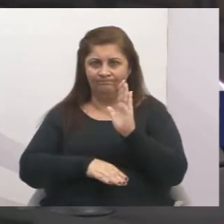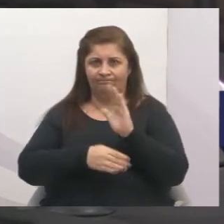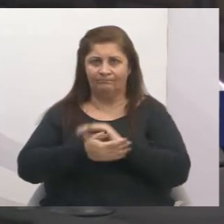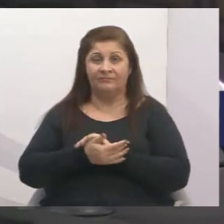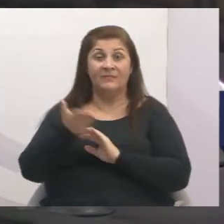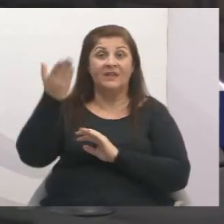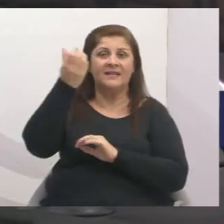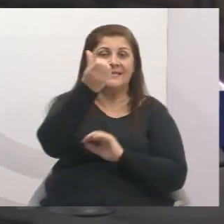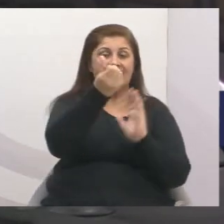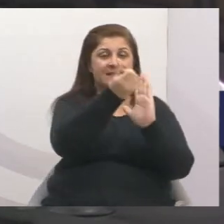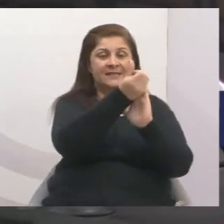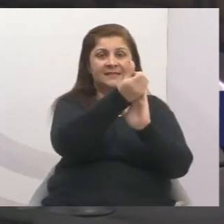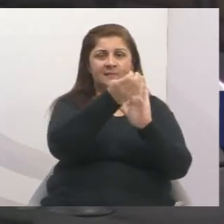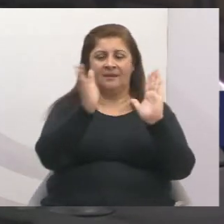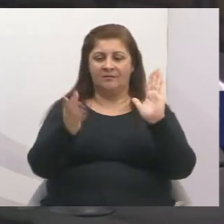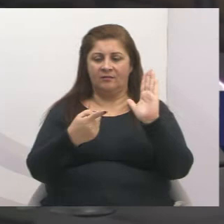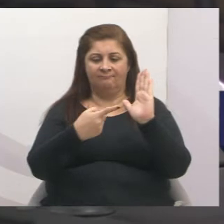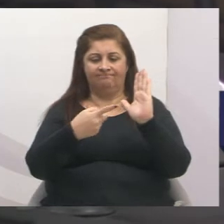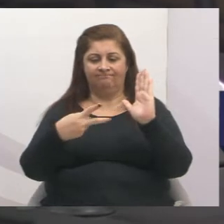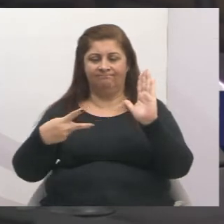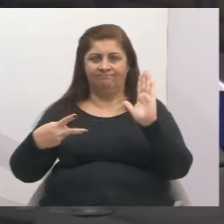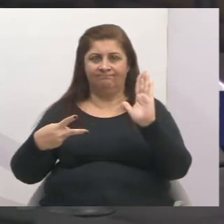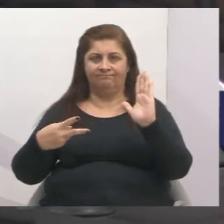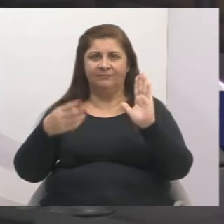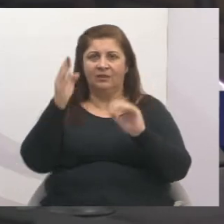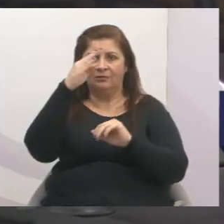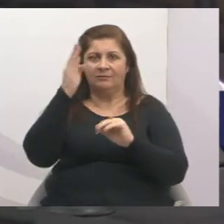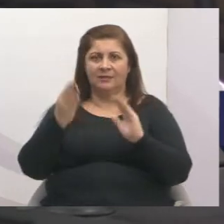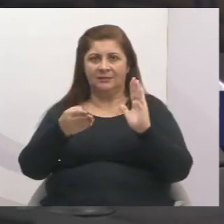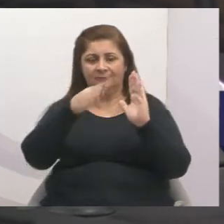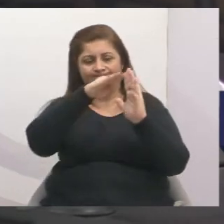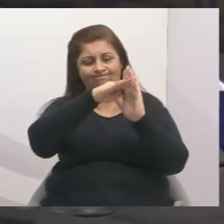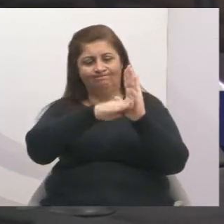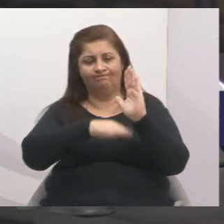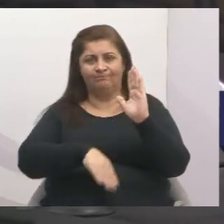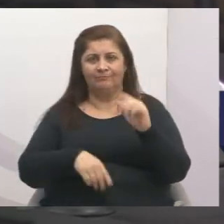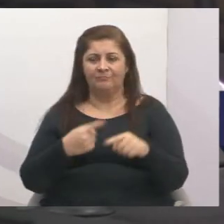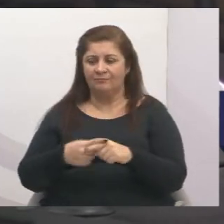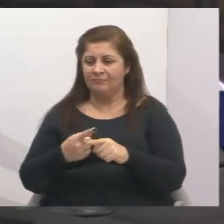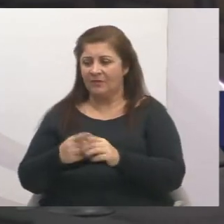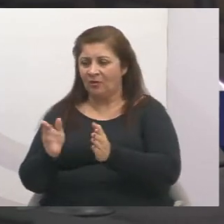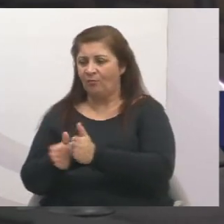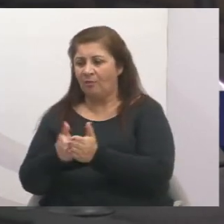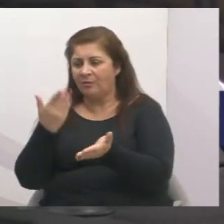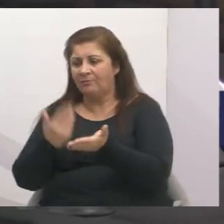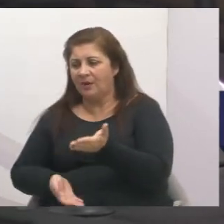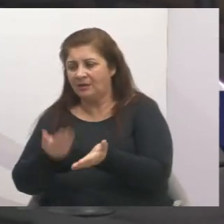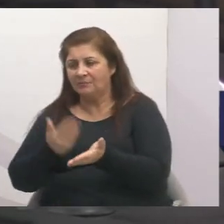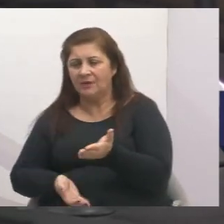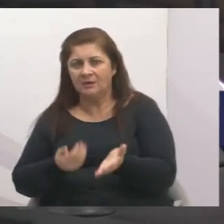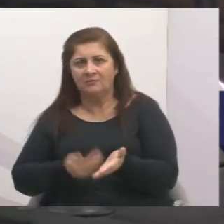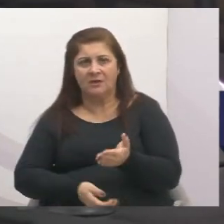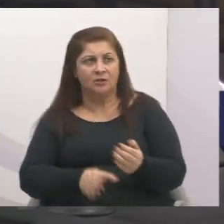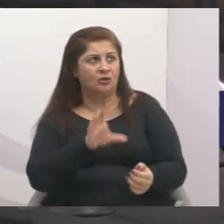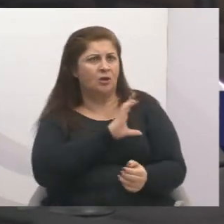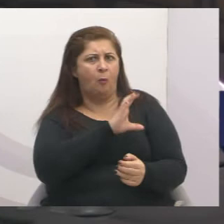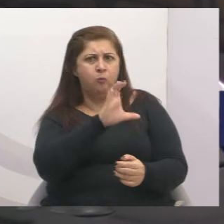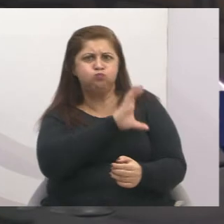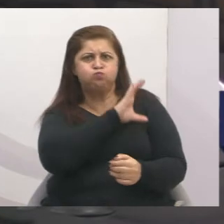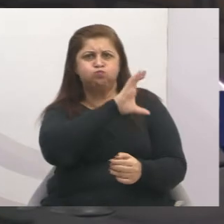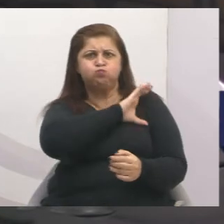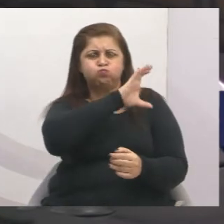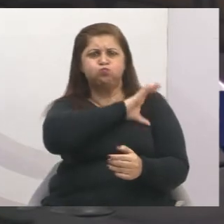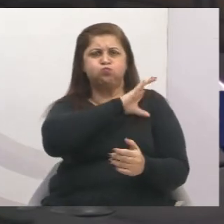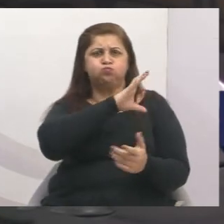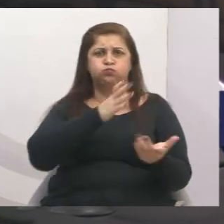a 6ª, porque cada dia que passa, se tira mais daquele que menos tem, e se concentra mais na mão de quem